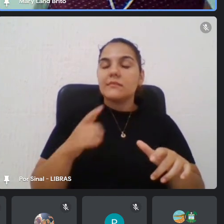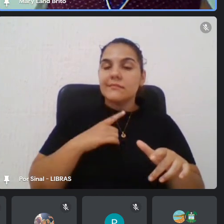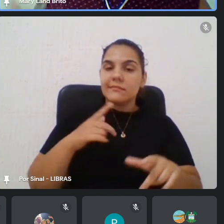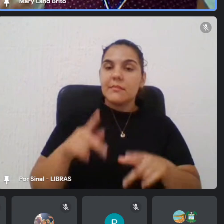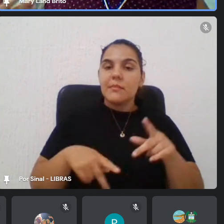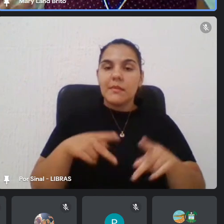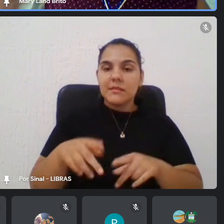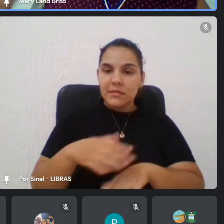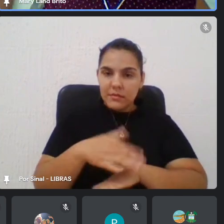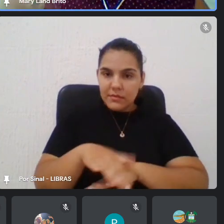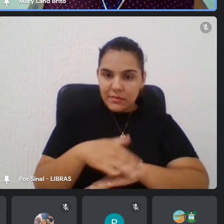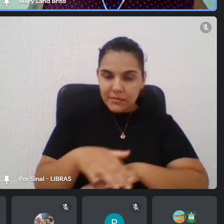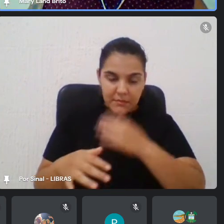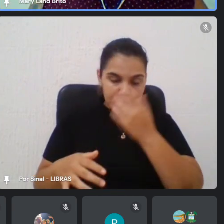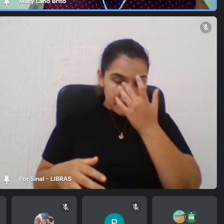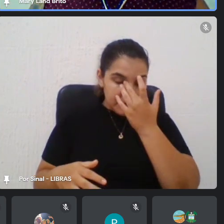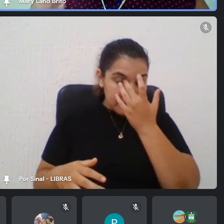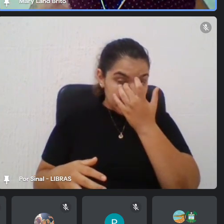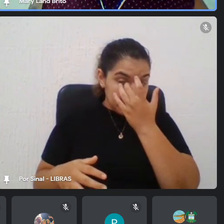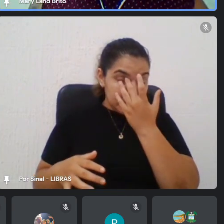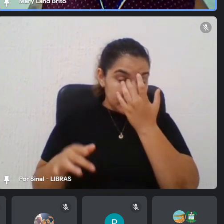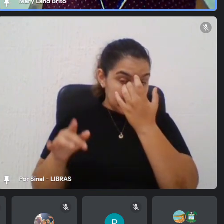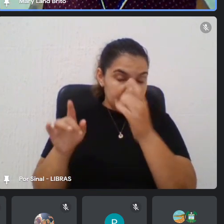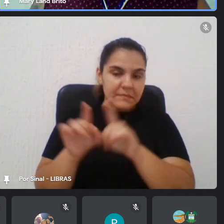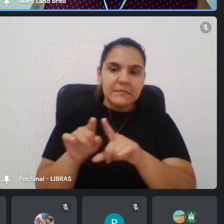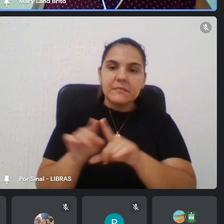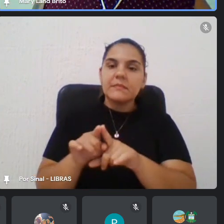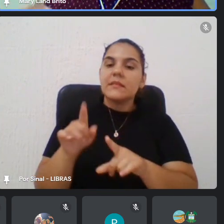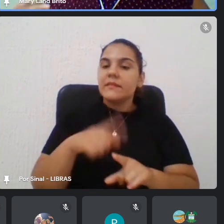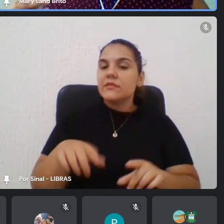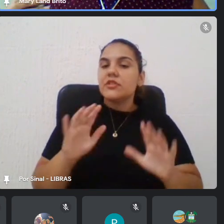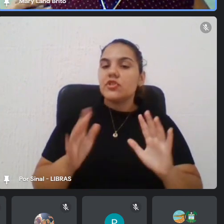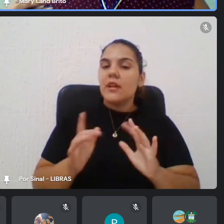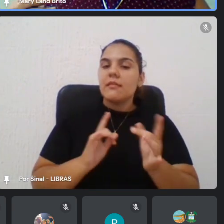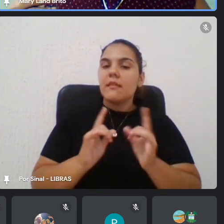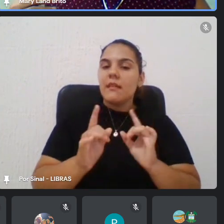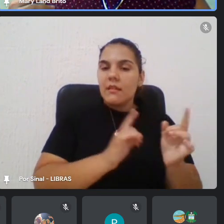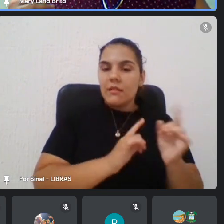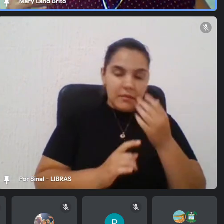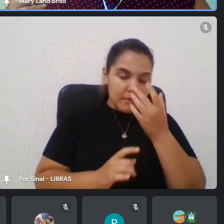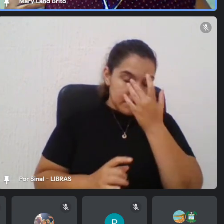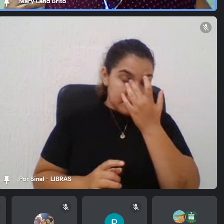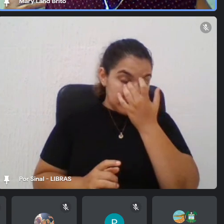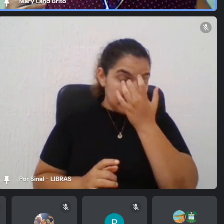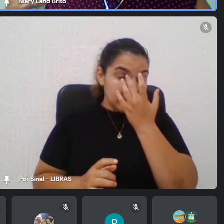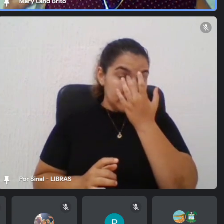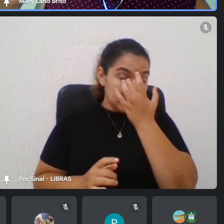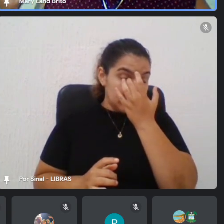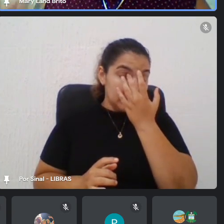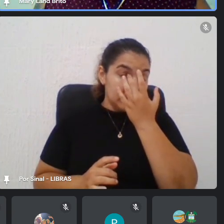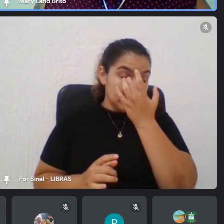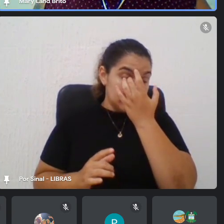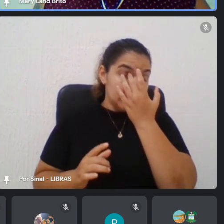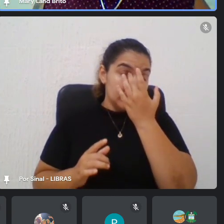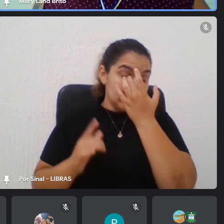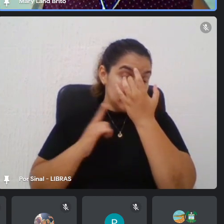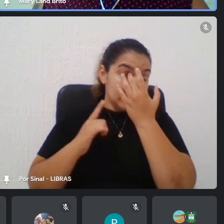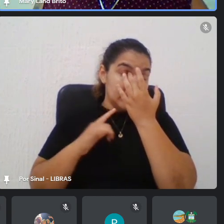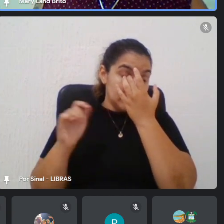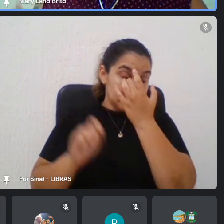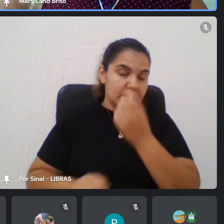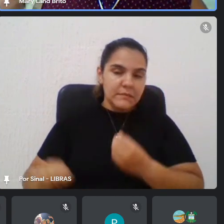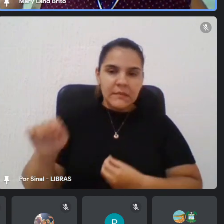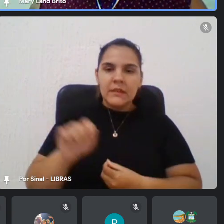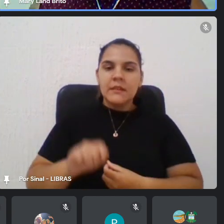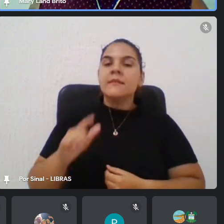que atendem pessoas dos públicos que vocês já dialogam, tem associações, tem